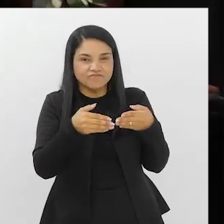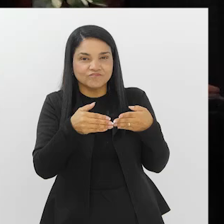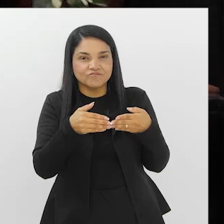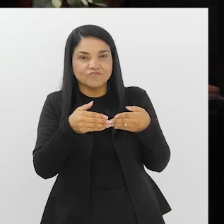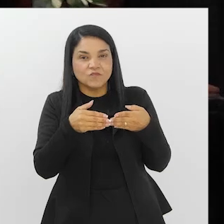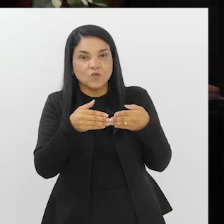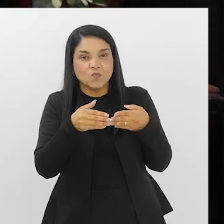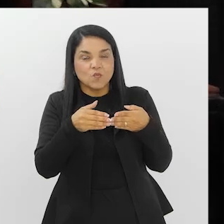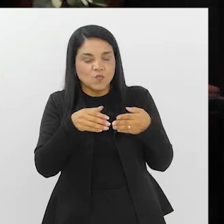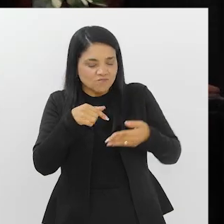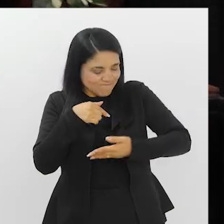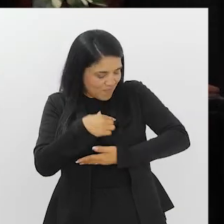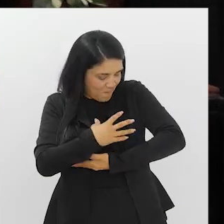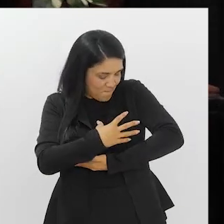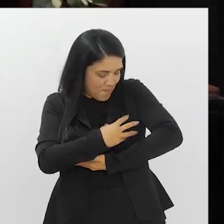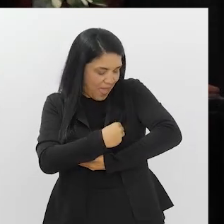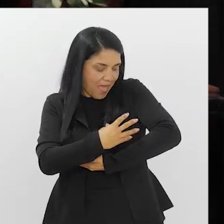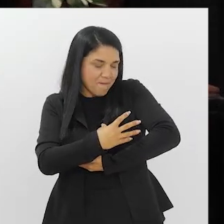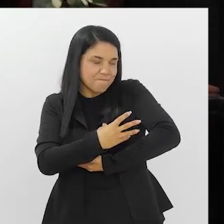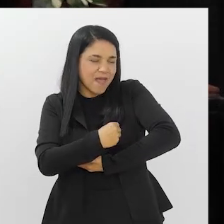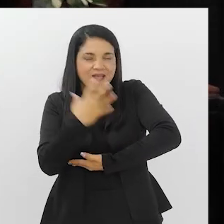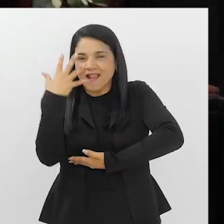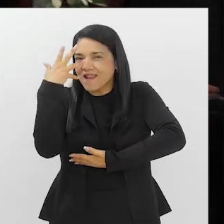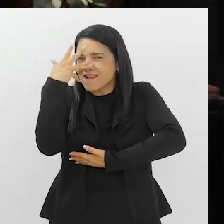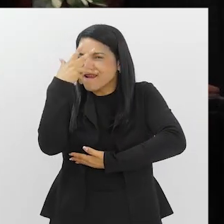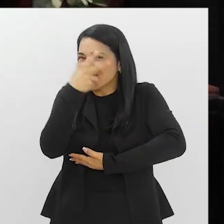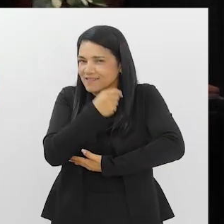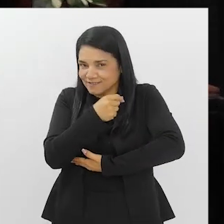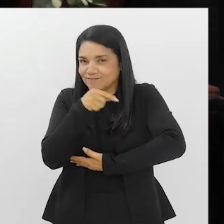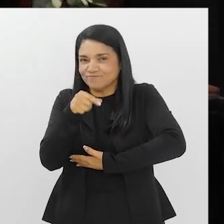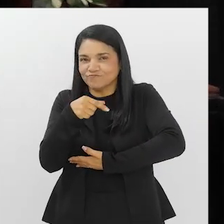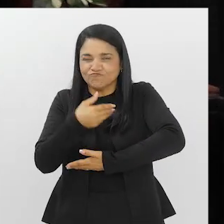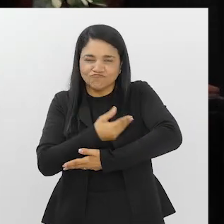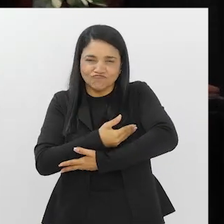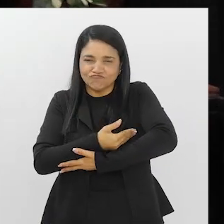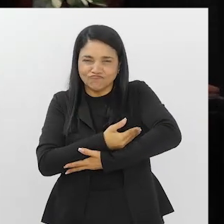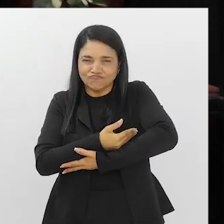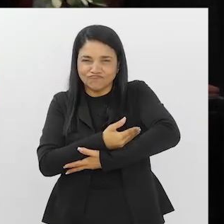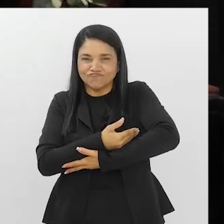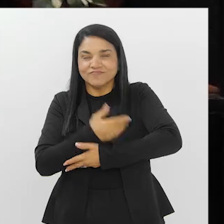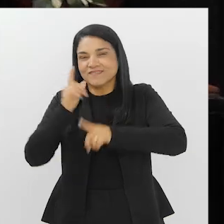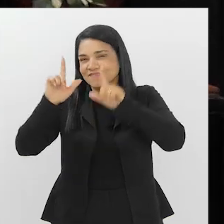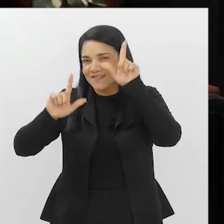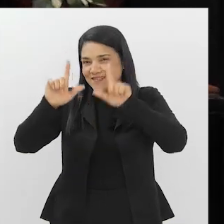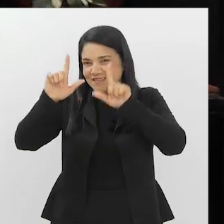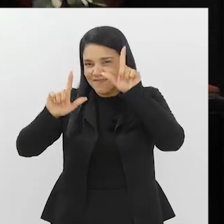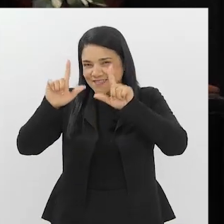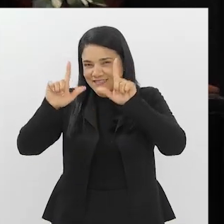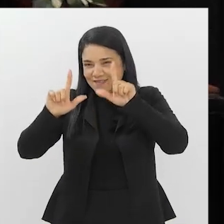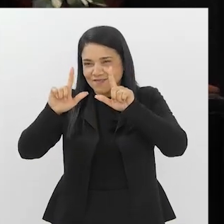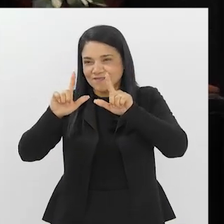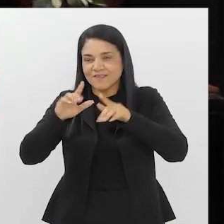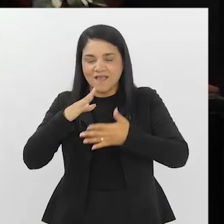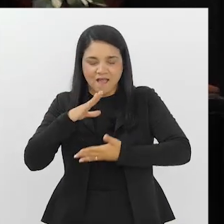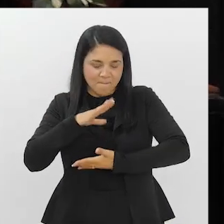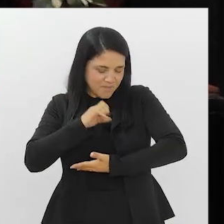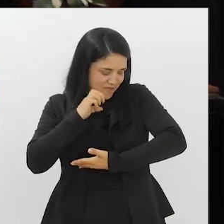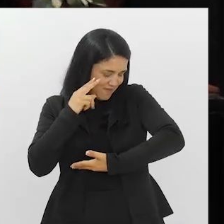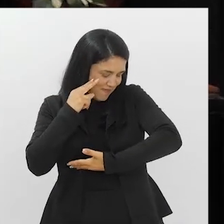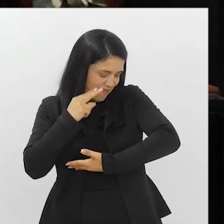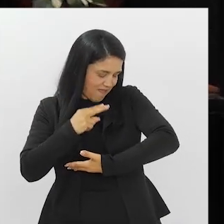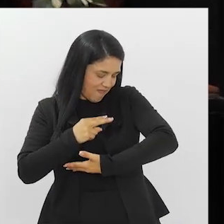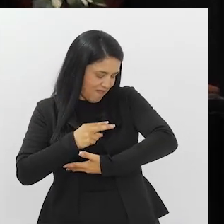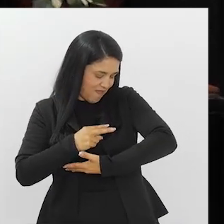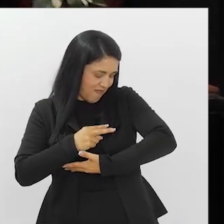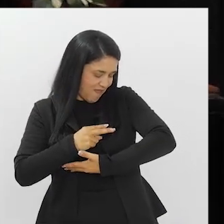o ato de amamentar, né, que é uma das cenas mais bonitas quando nós vemos esses bebês nos comerciais, que é aquela cena que a mãe olhando